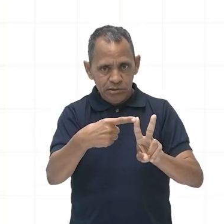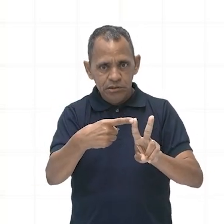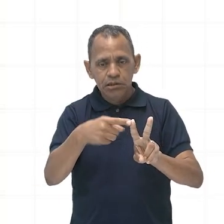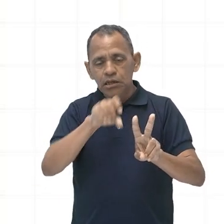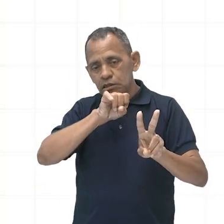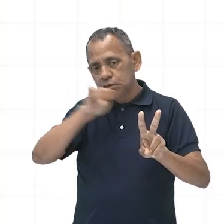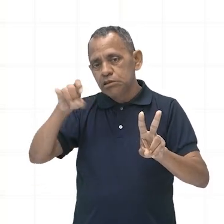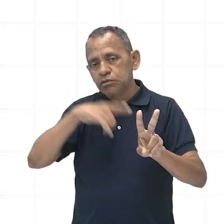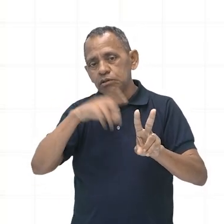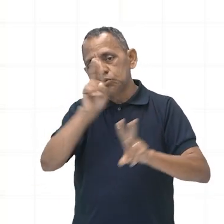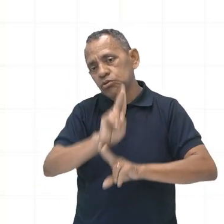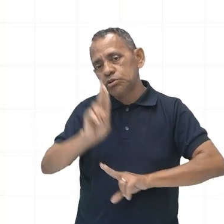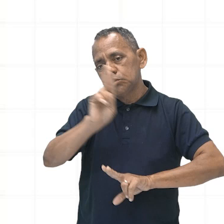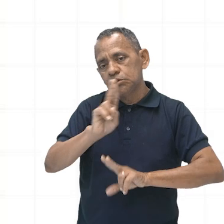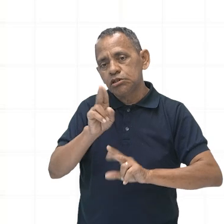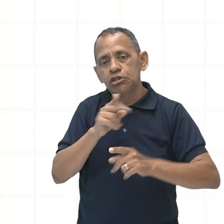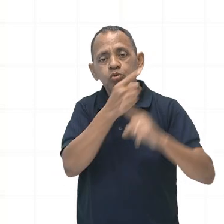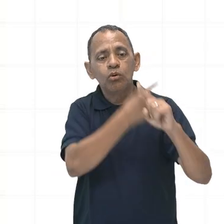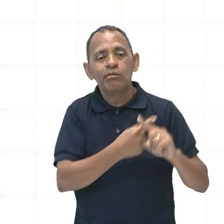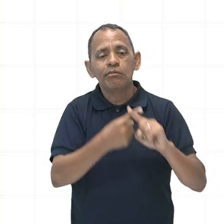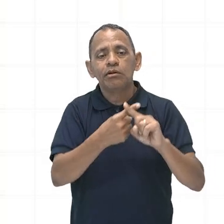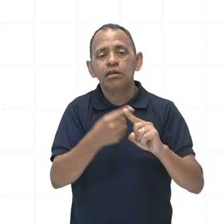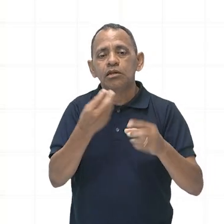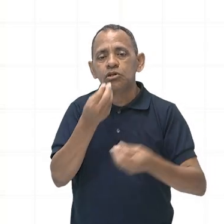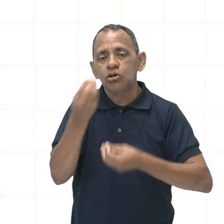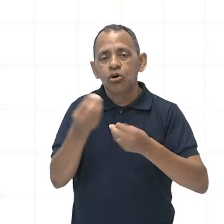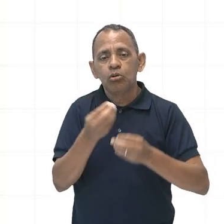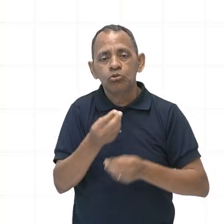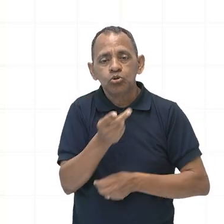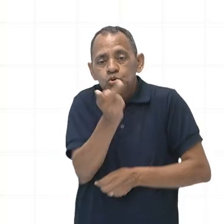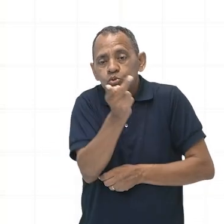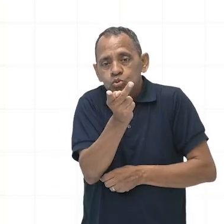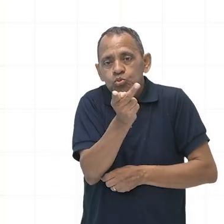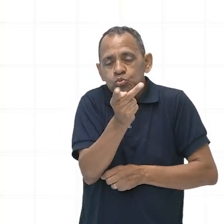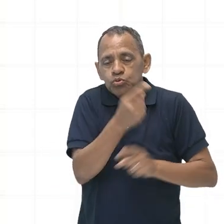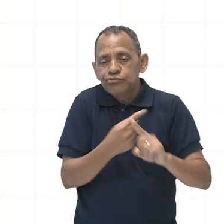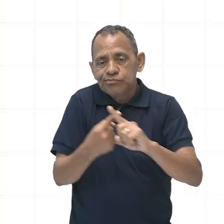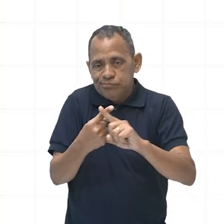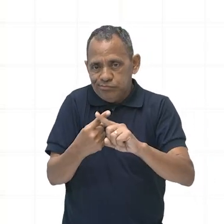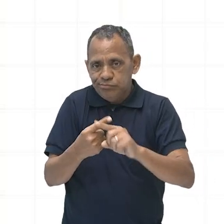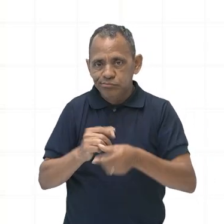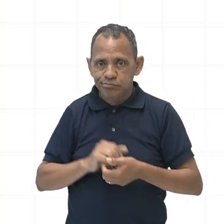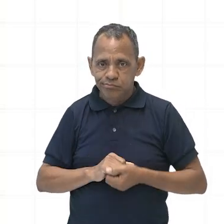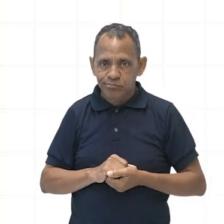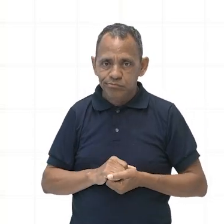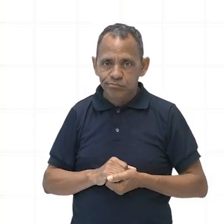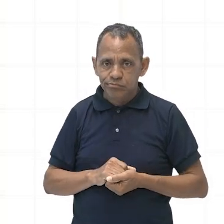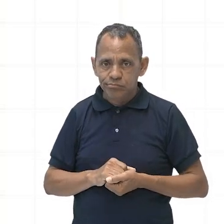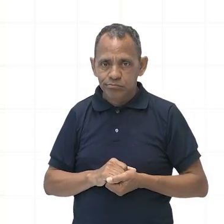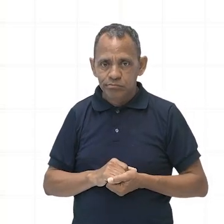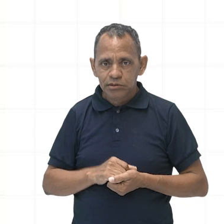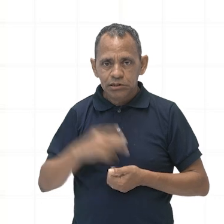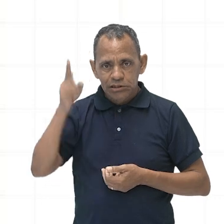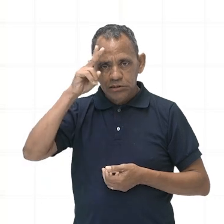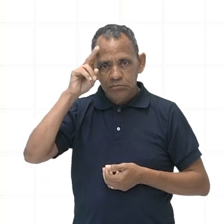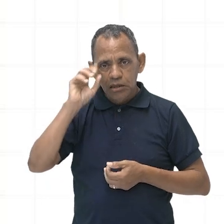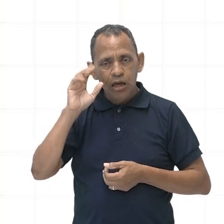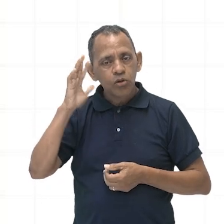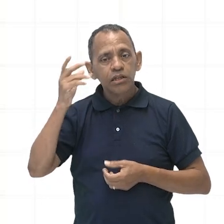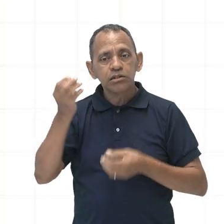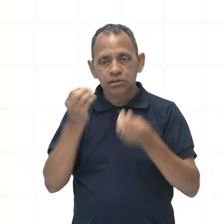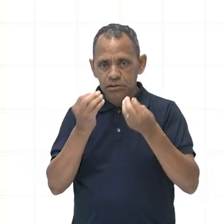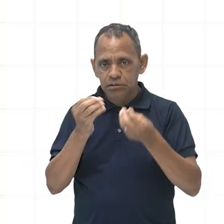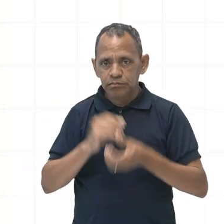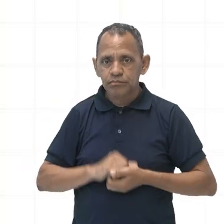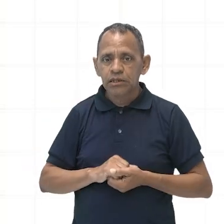estivesse aplicando a propriedade 2 vezes. Só que aqui eu tenho que lembrar o seguinte, ó. O que acontece quando eu tenho um